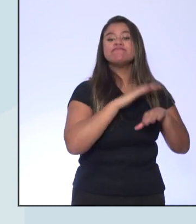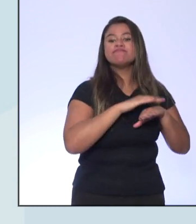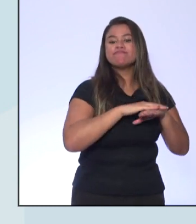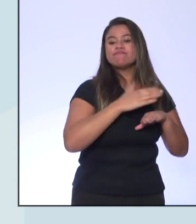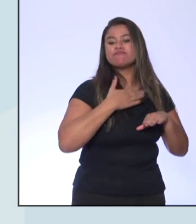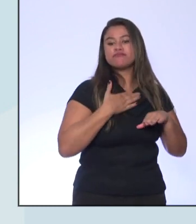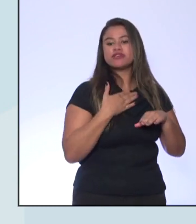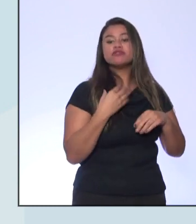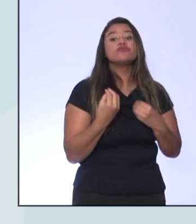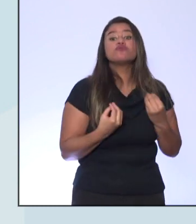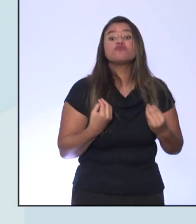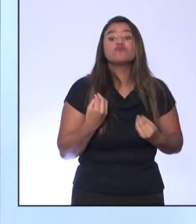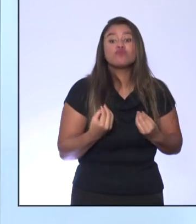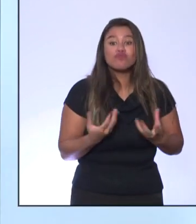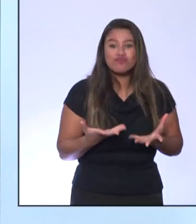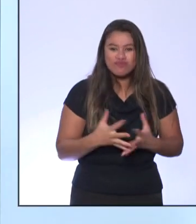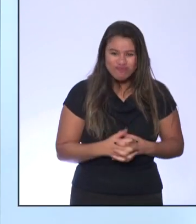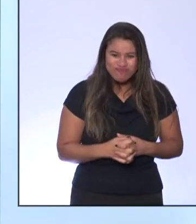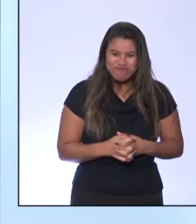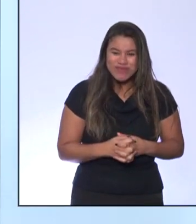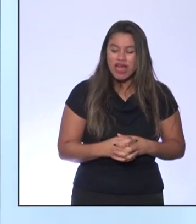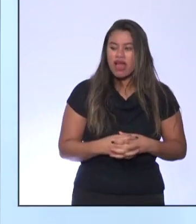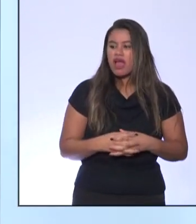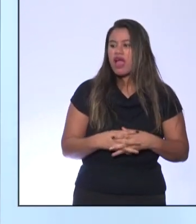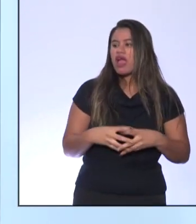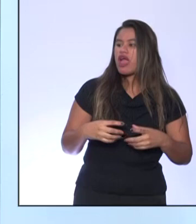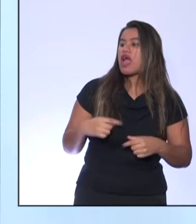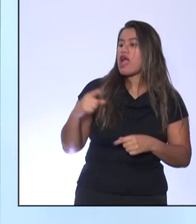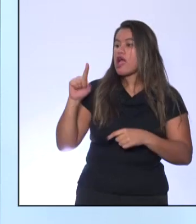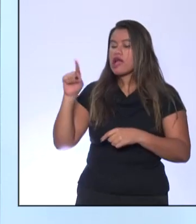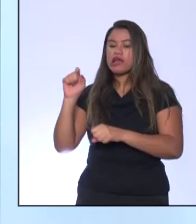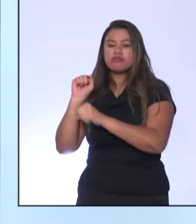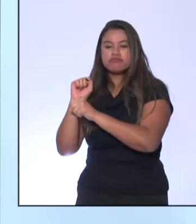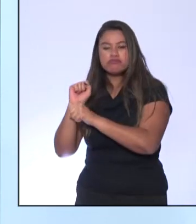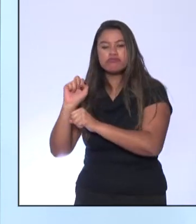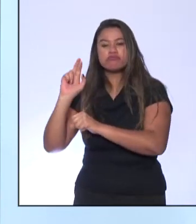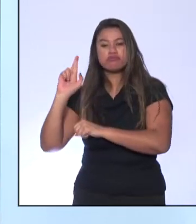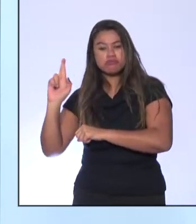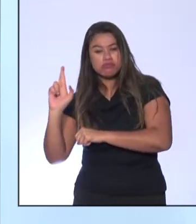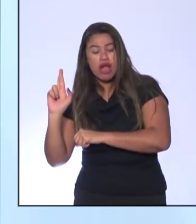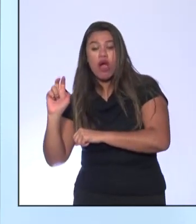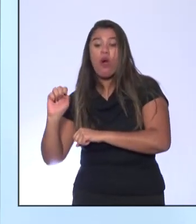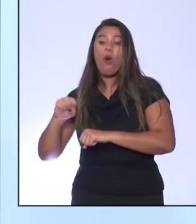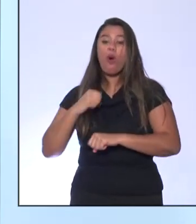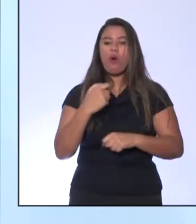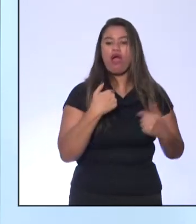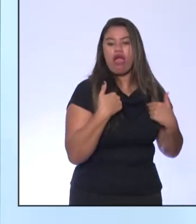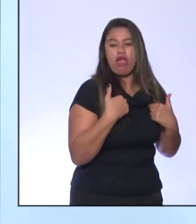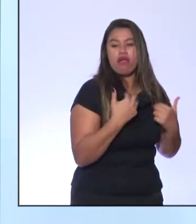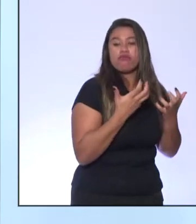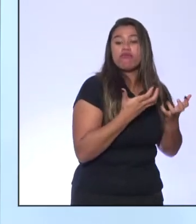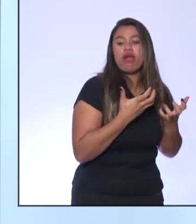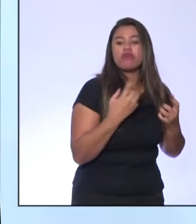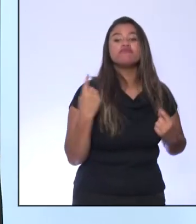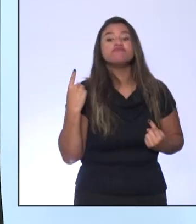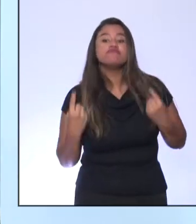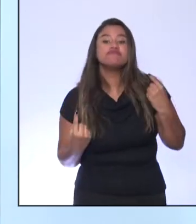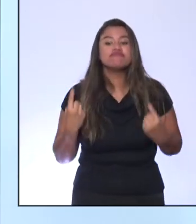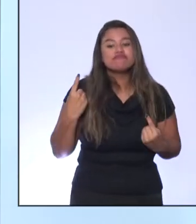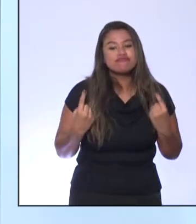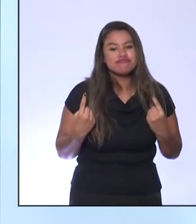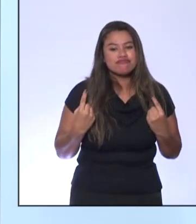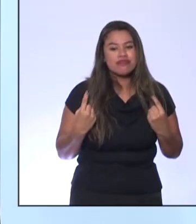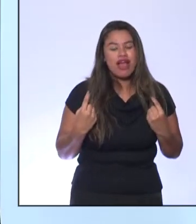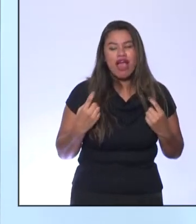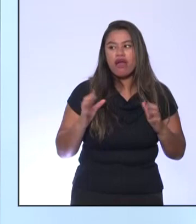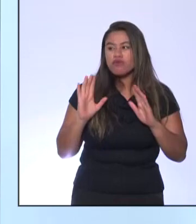você vai fazer ou você vai questionar e fazer diferente? Você vai pensar em si mesmo, nos